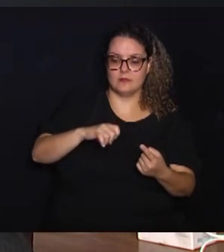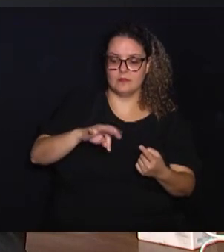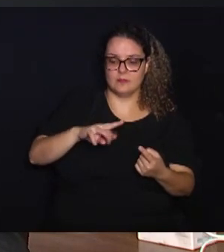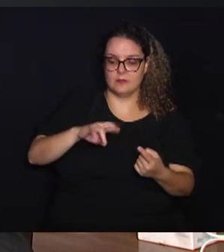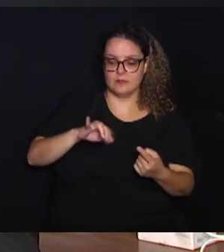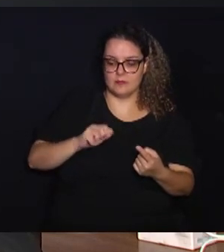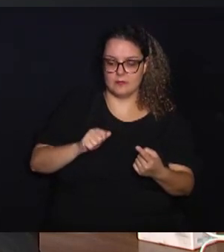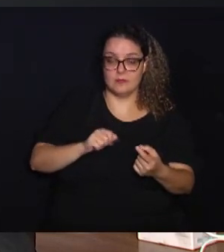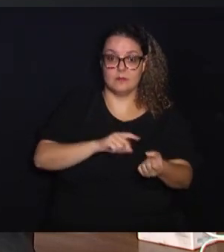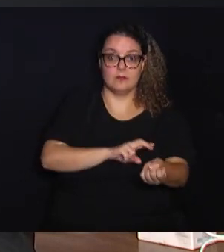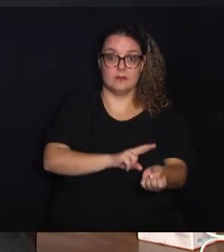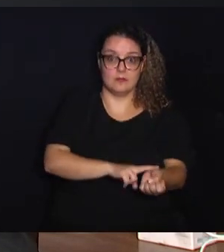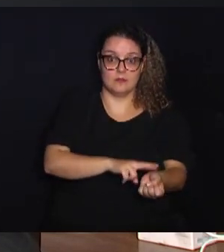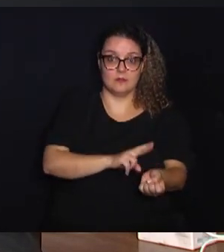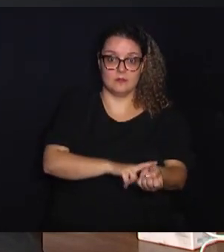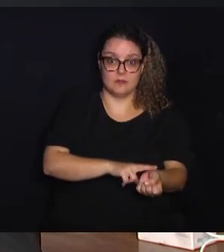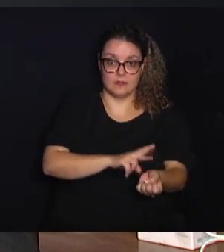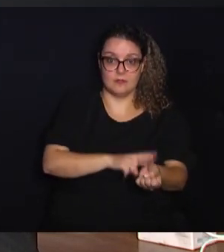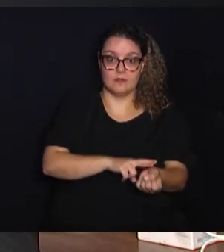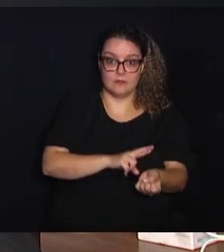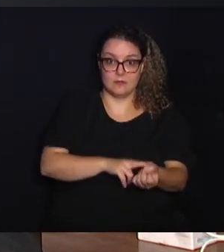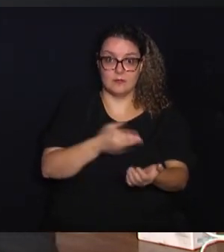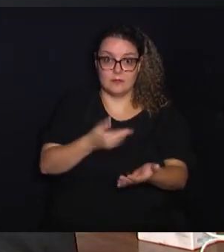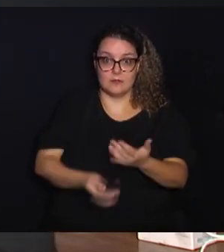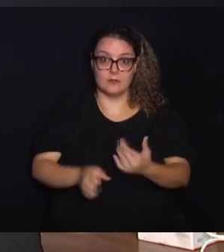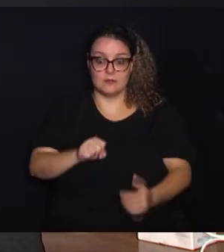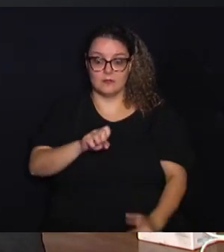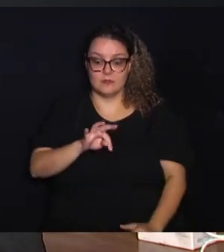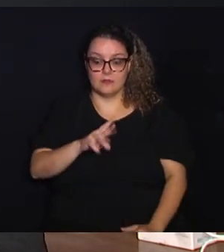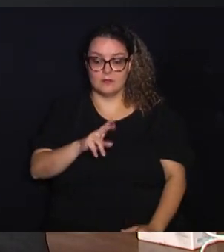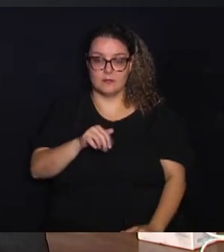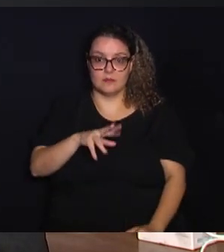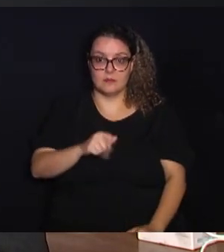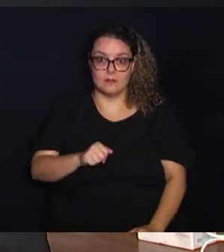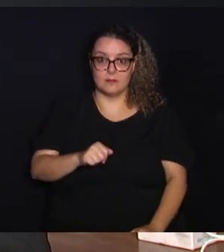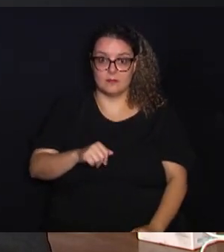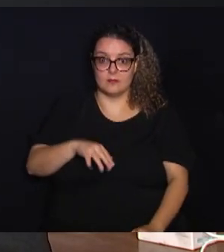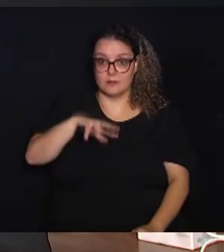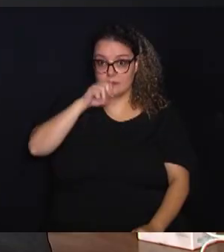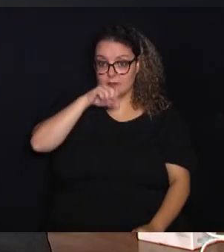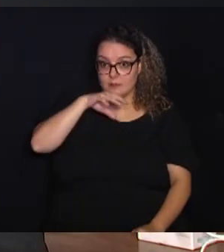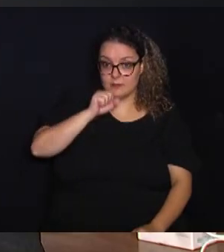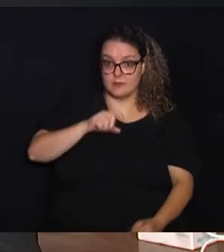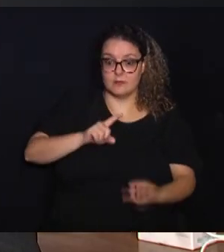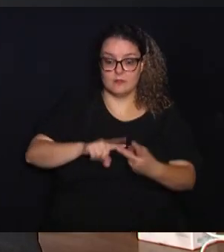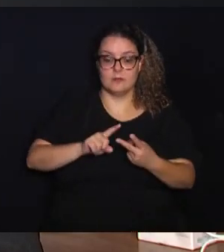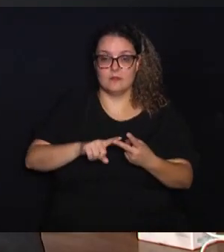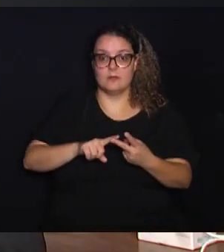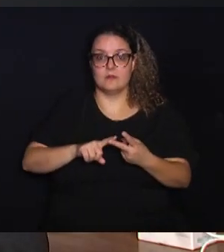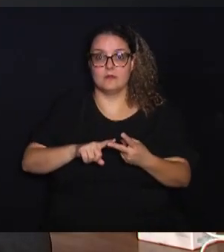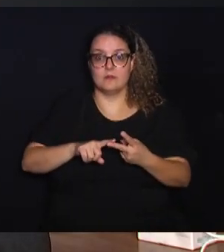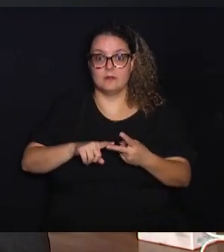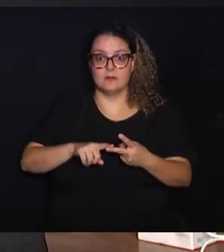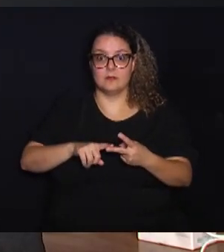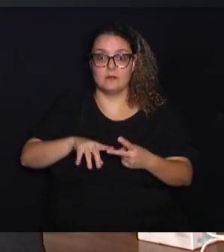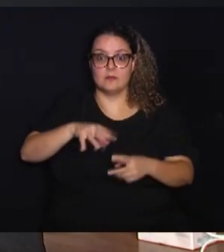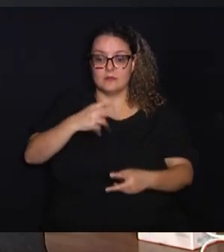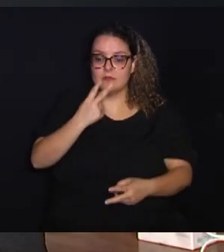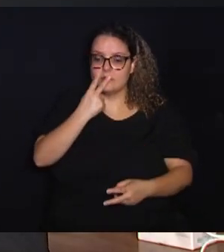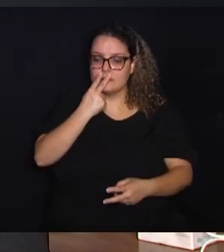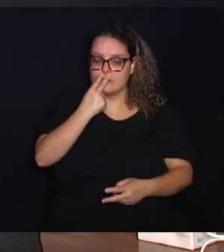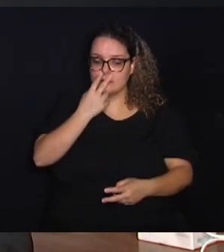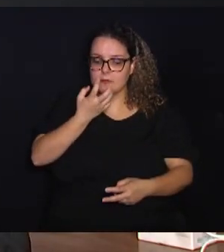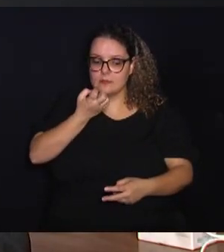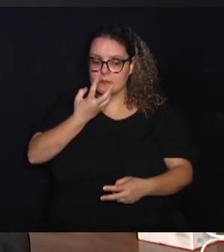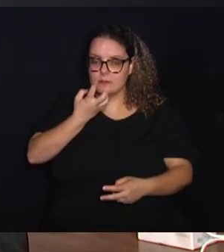para indicar justamente essa perda de saturação de oxigênio, e um sensor para pegar o fluxo respiratório, identificando